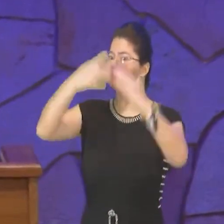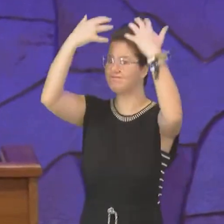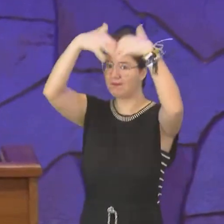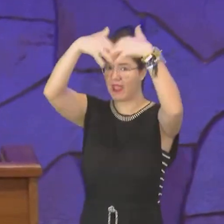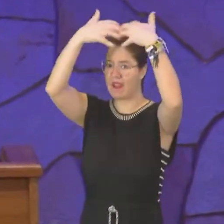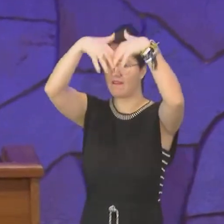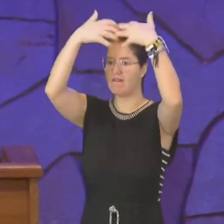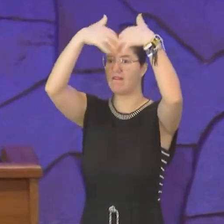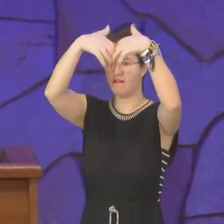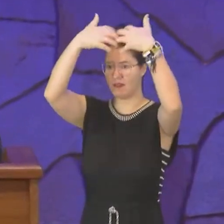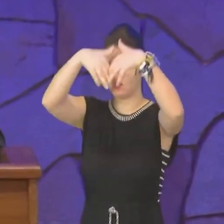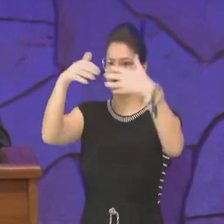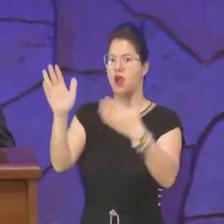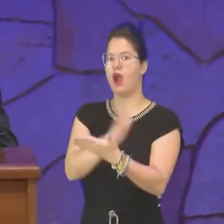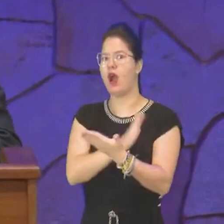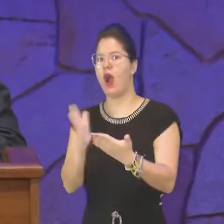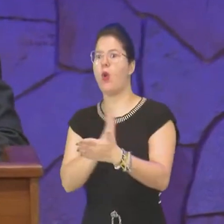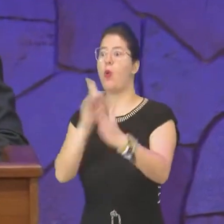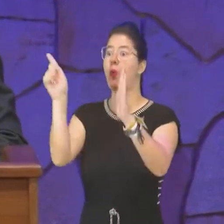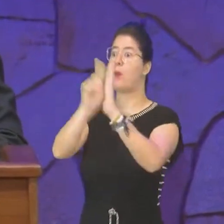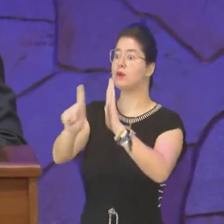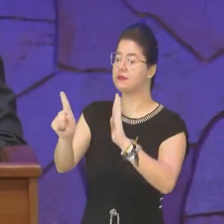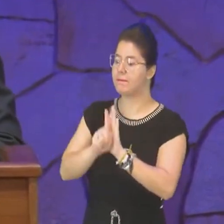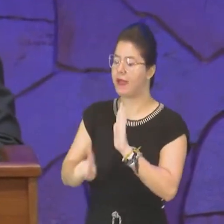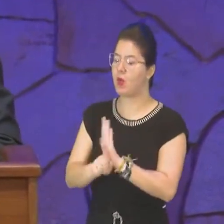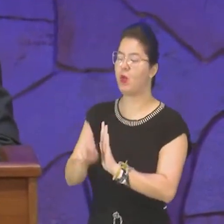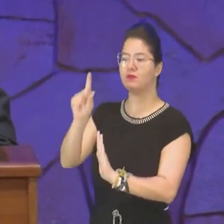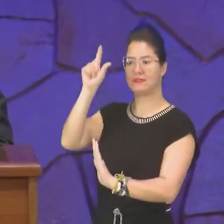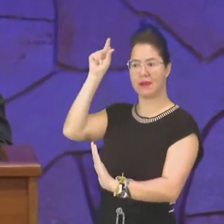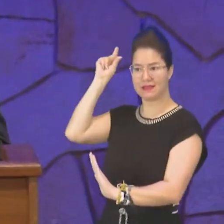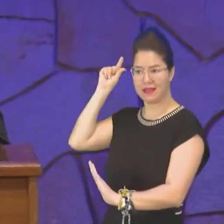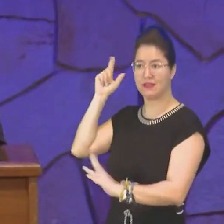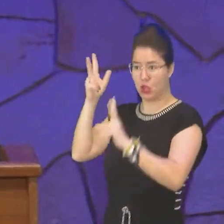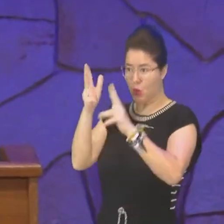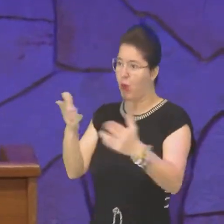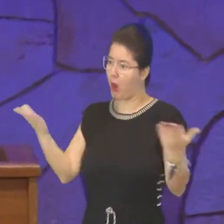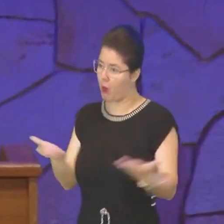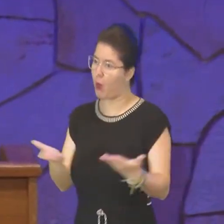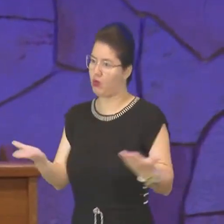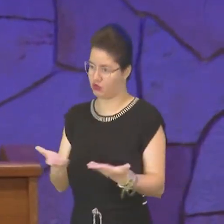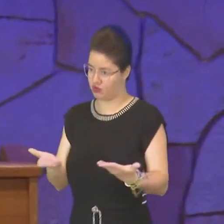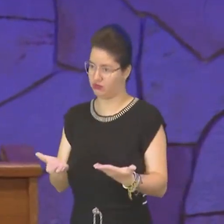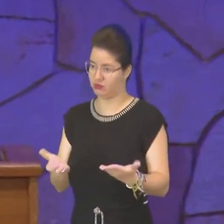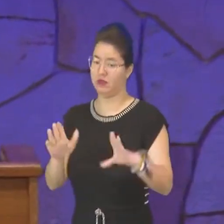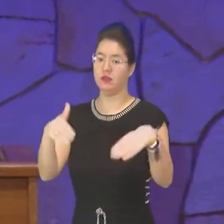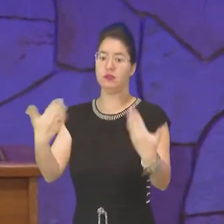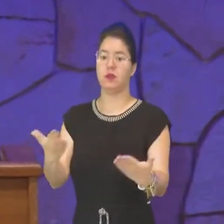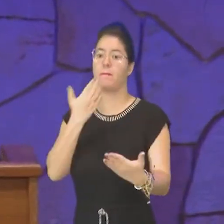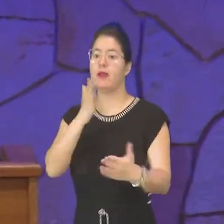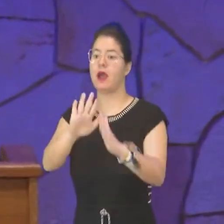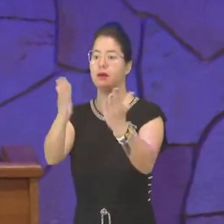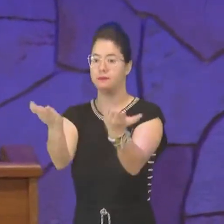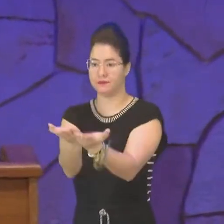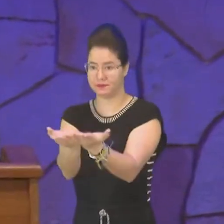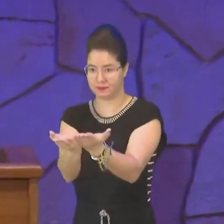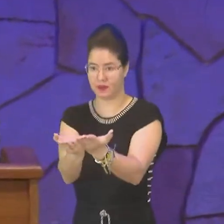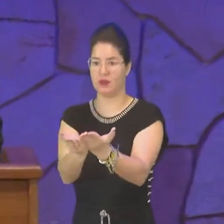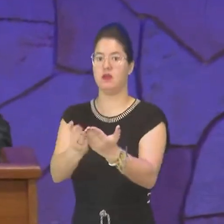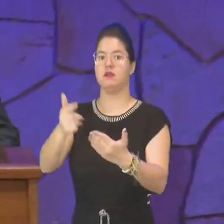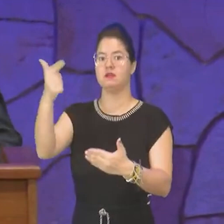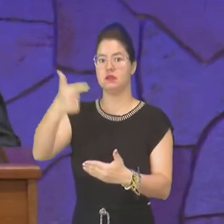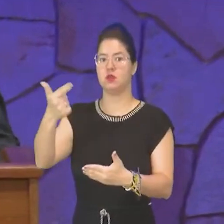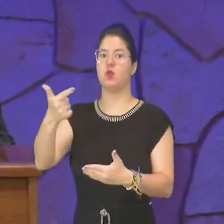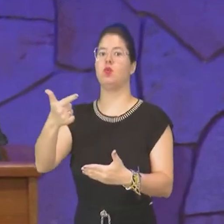reflexão. Algumas perguntas que nós encontramos no texto. Abra sua Bíblia, segunda carta de